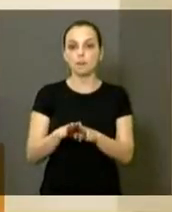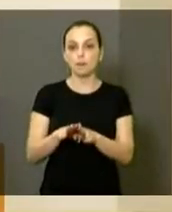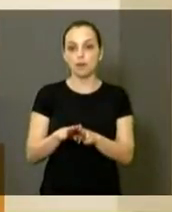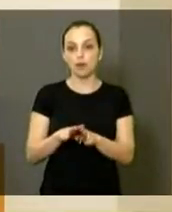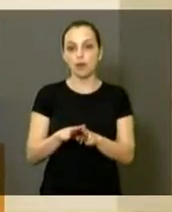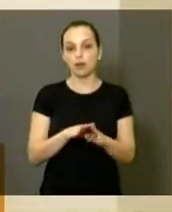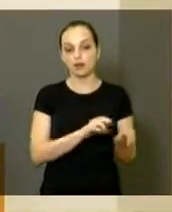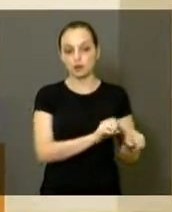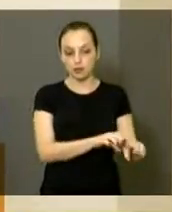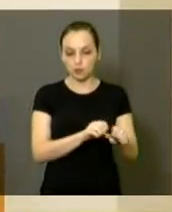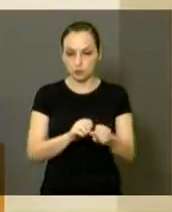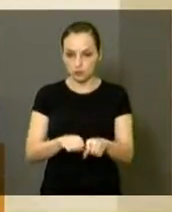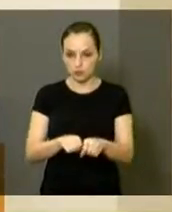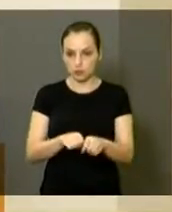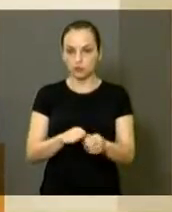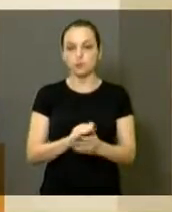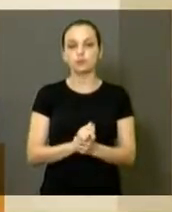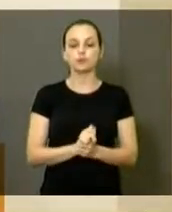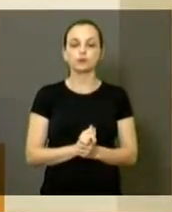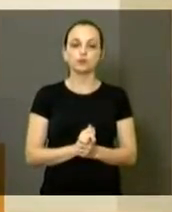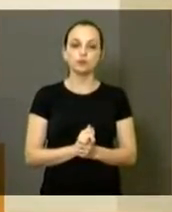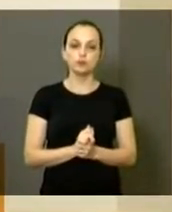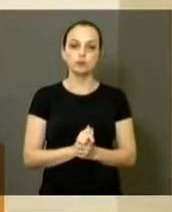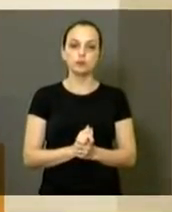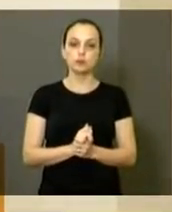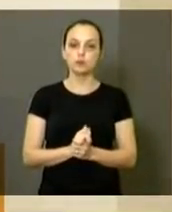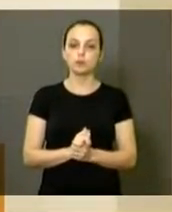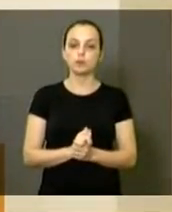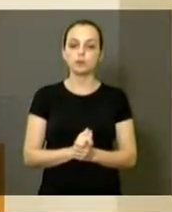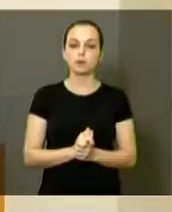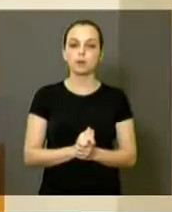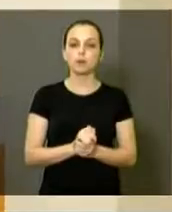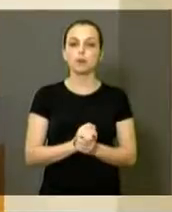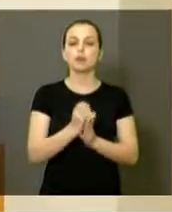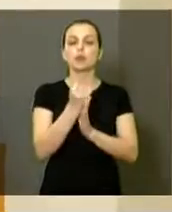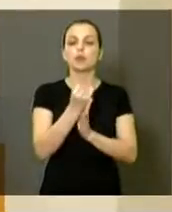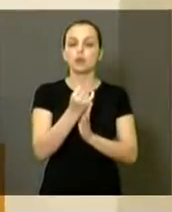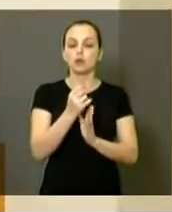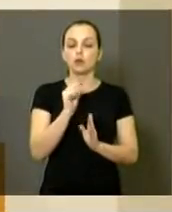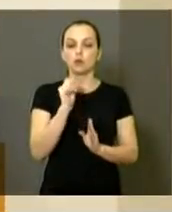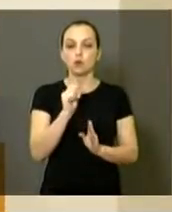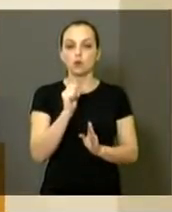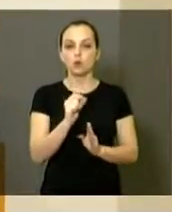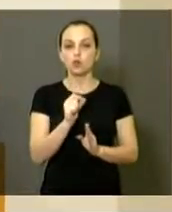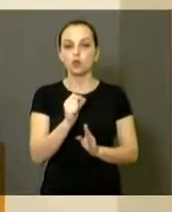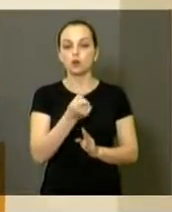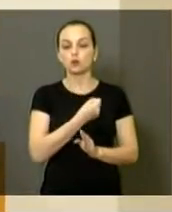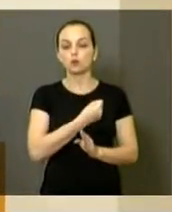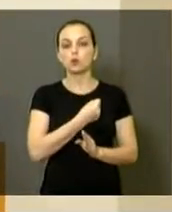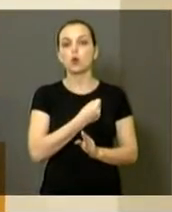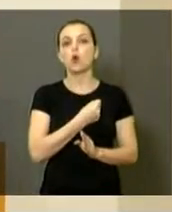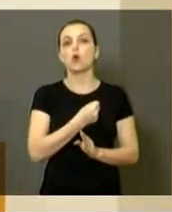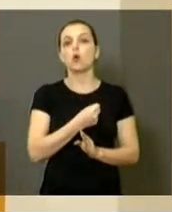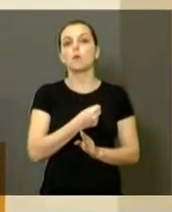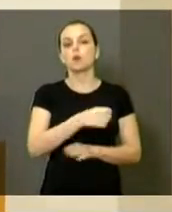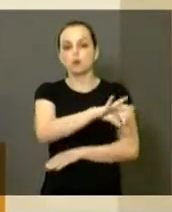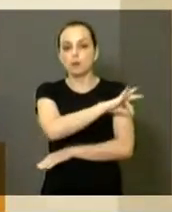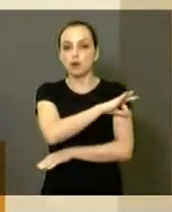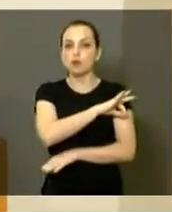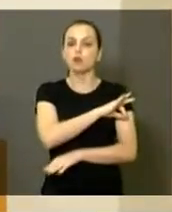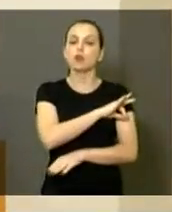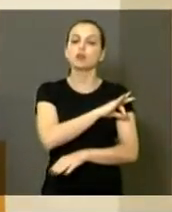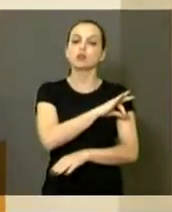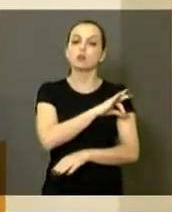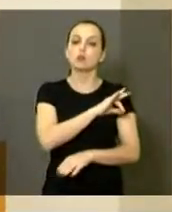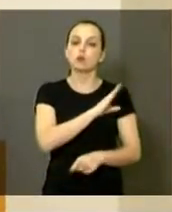educação. O índice mínimo legal que a prefeitura teria que aplicar na saúde, pela lei,